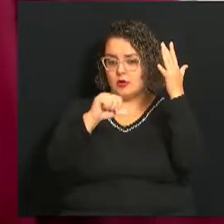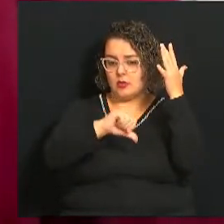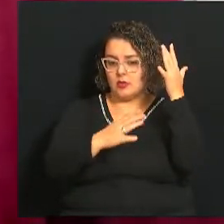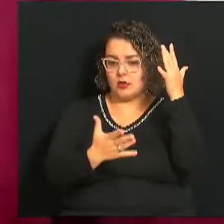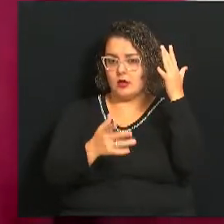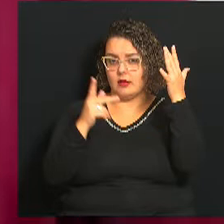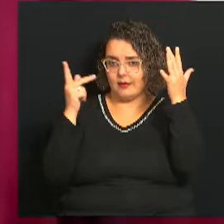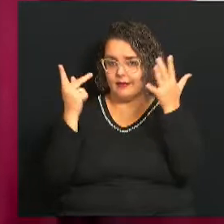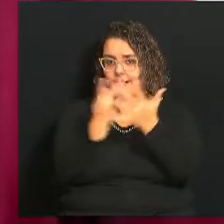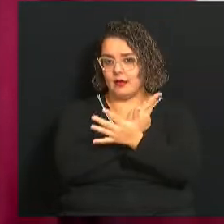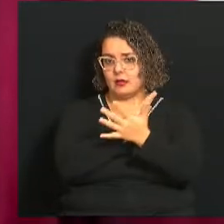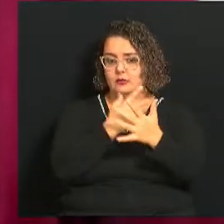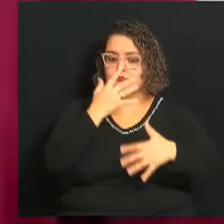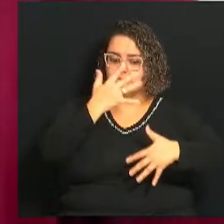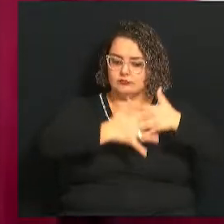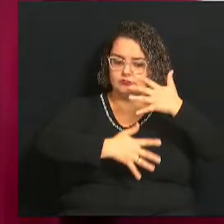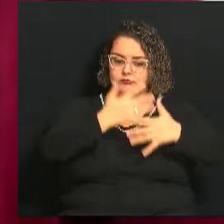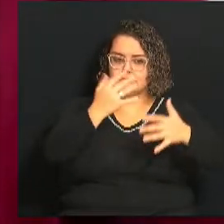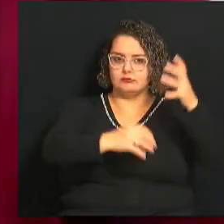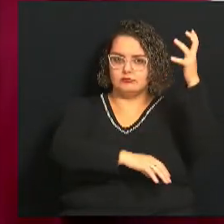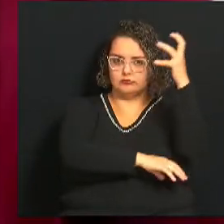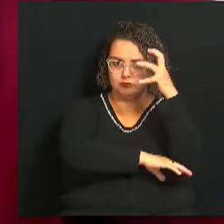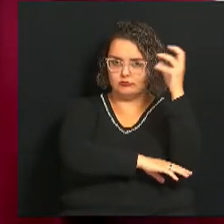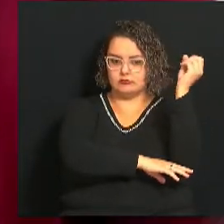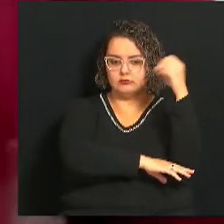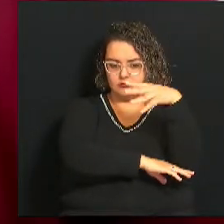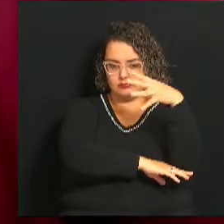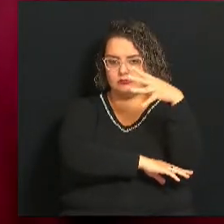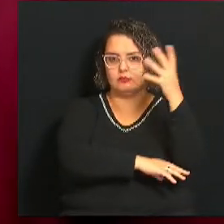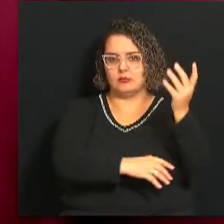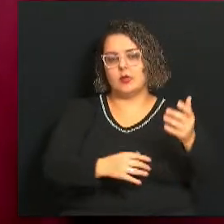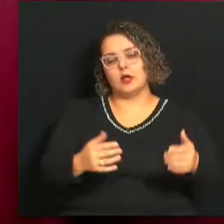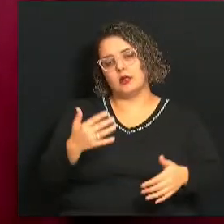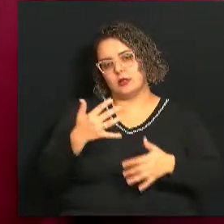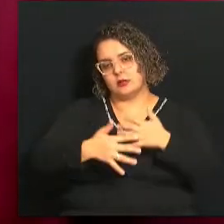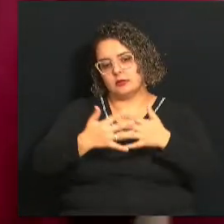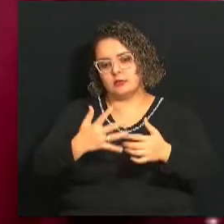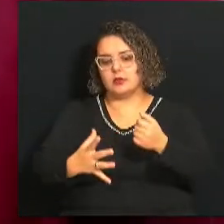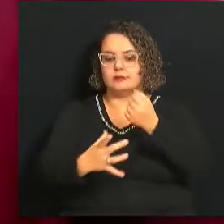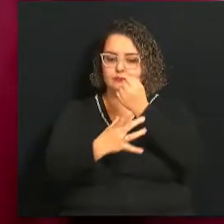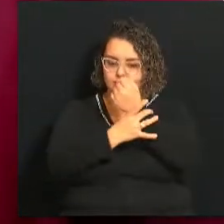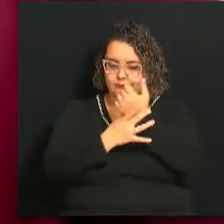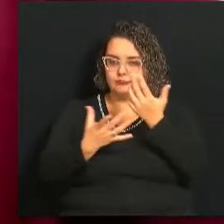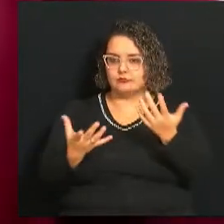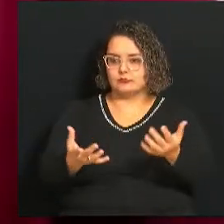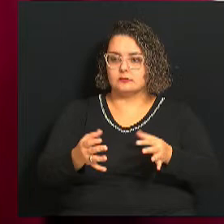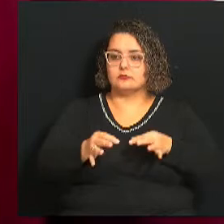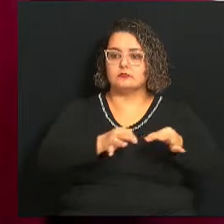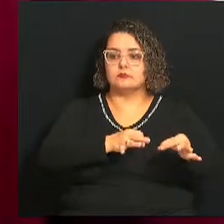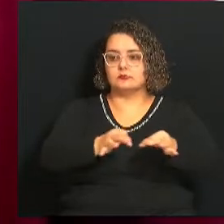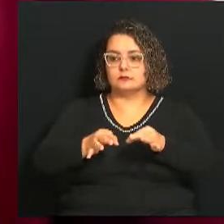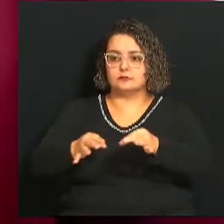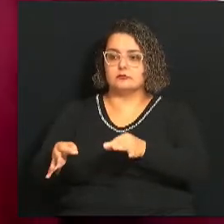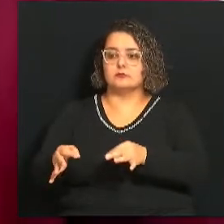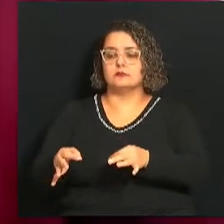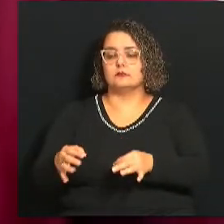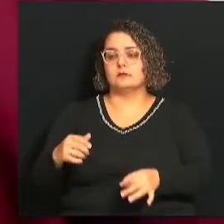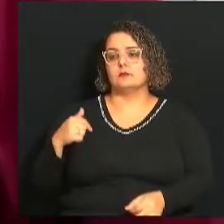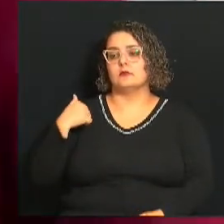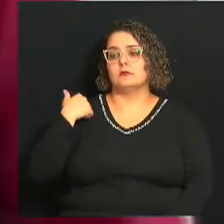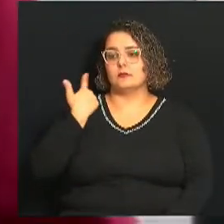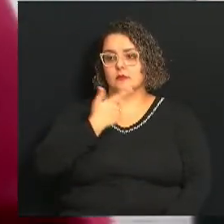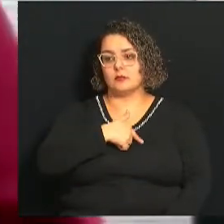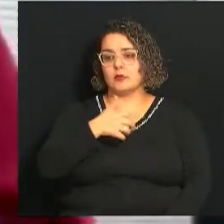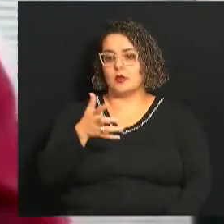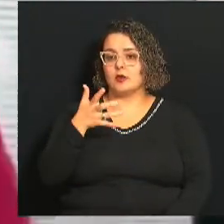pública, que é sinônimo de segurança. Então, assim, esse é um programa que nós temos e que nós